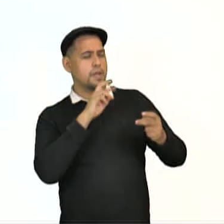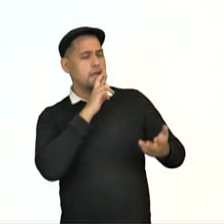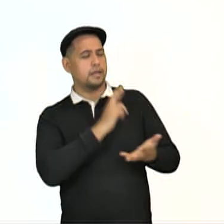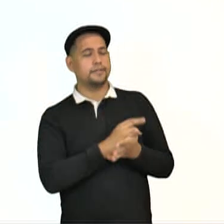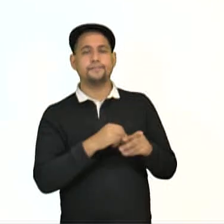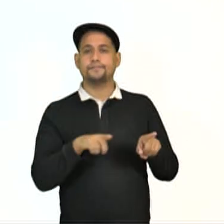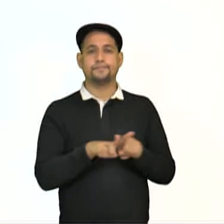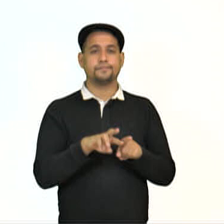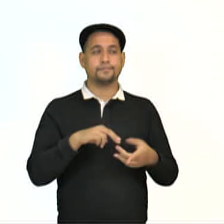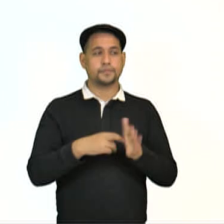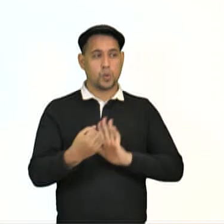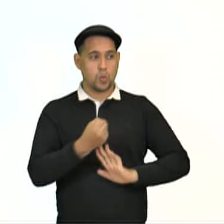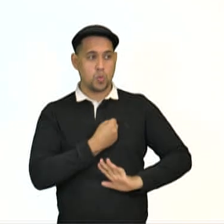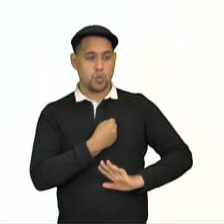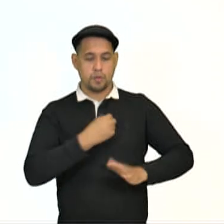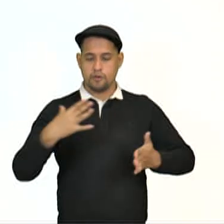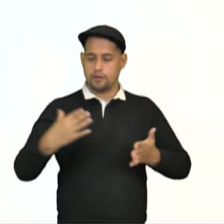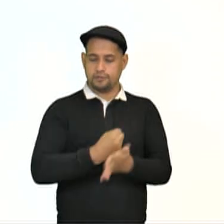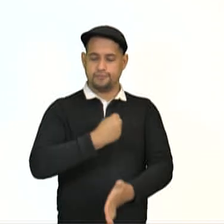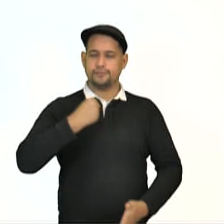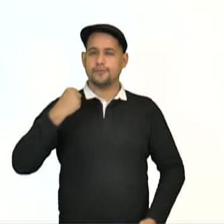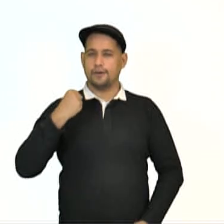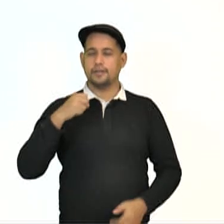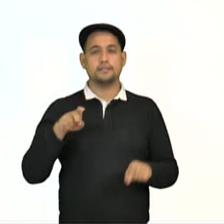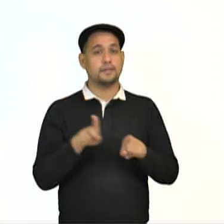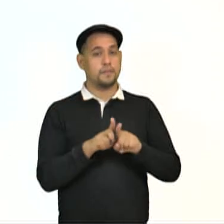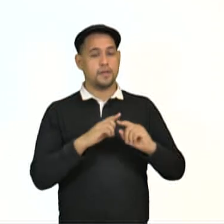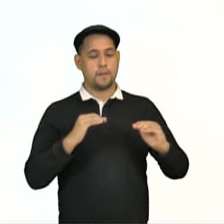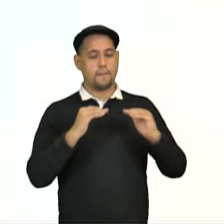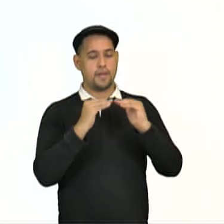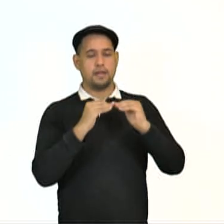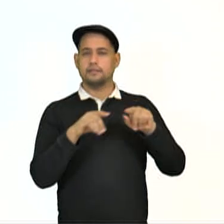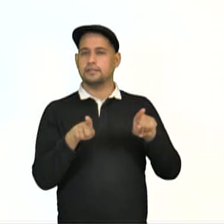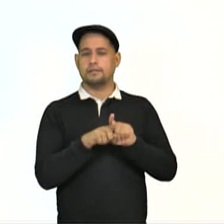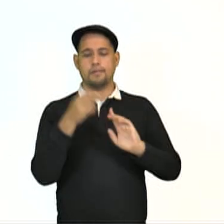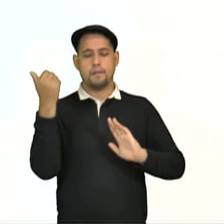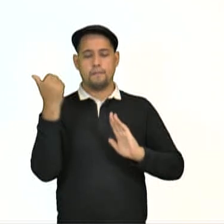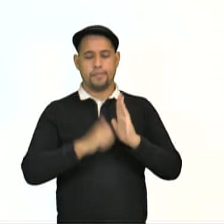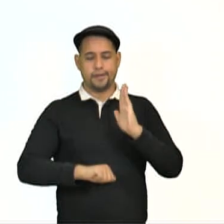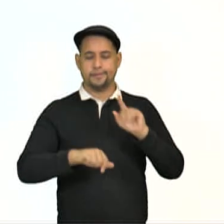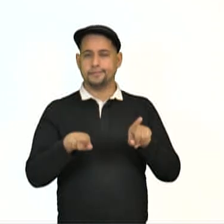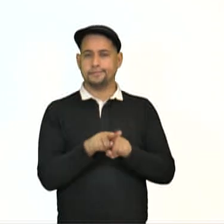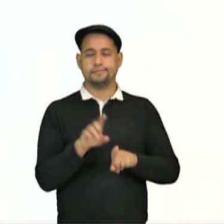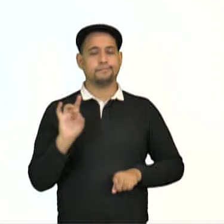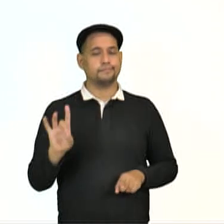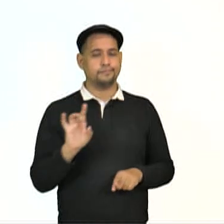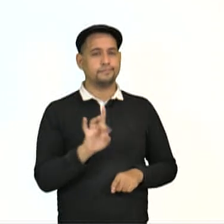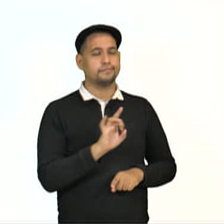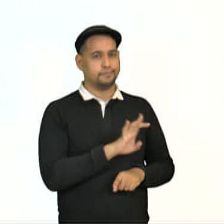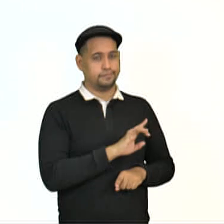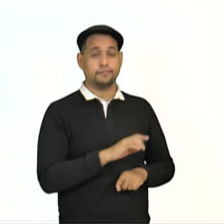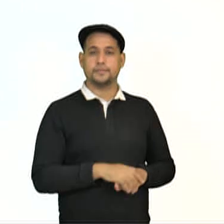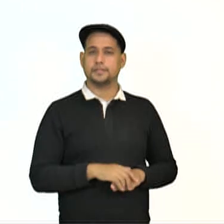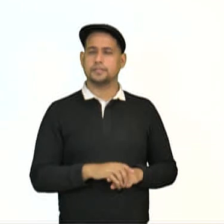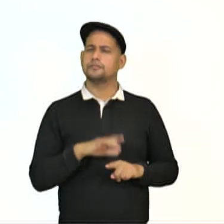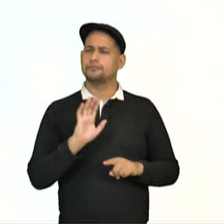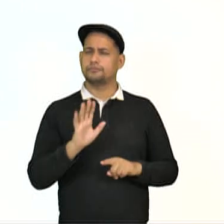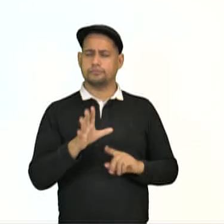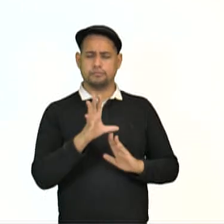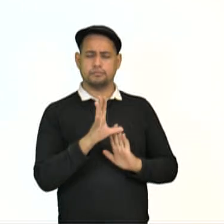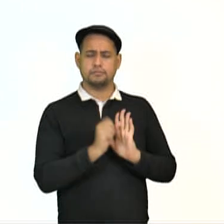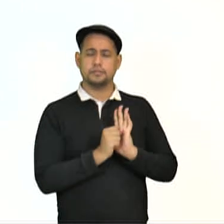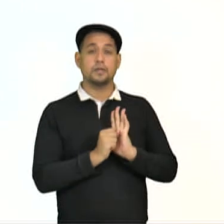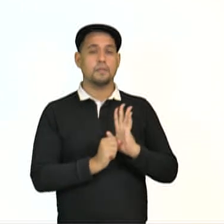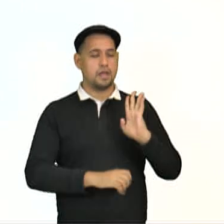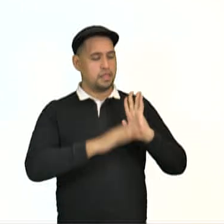resultados, que são o número de vitórias, de empates e derrotas de cada um, registrada em